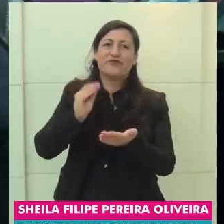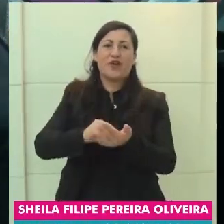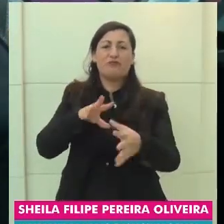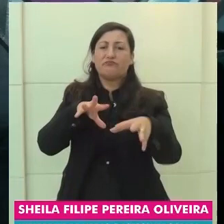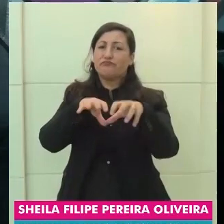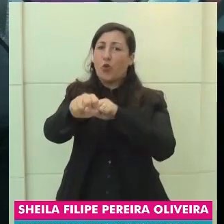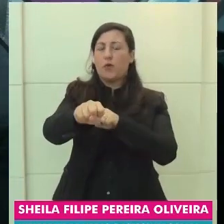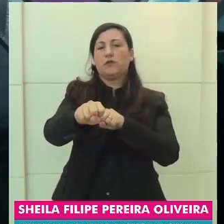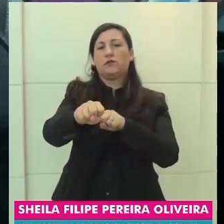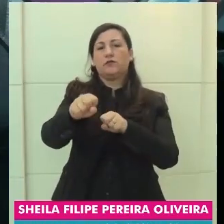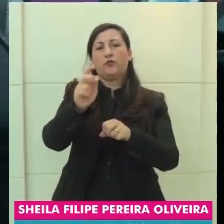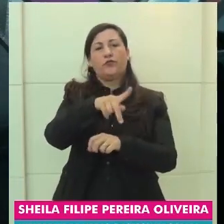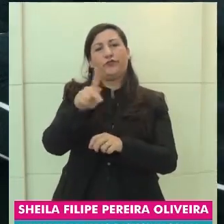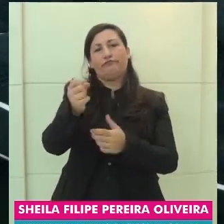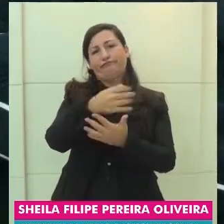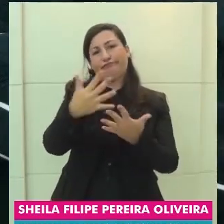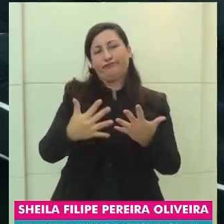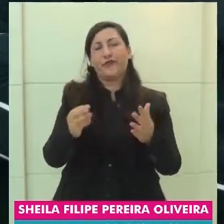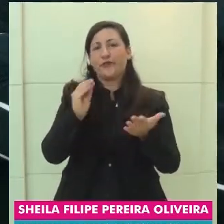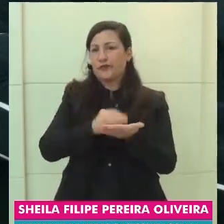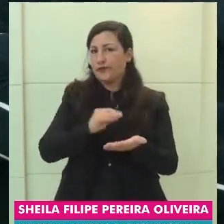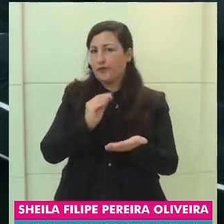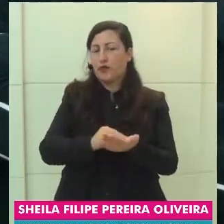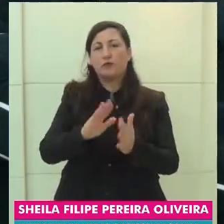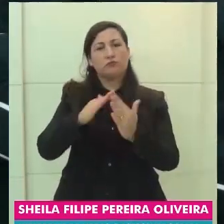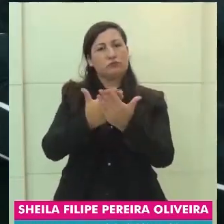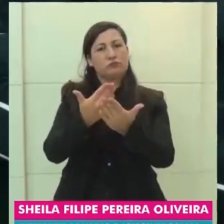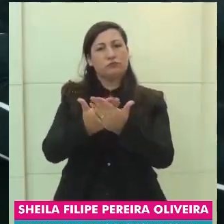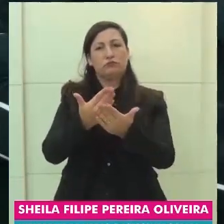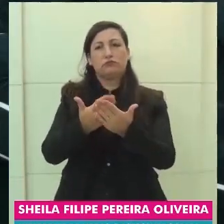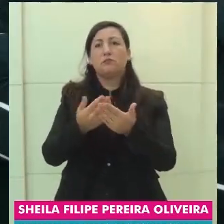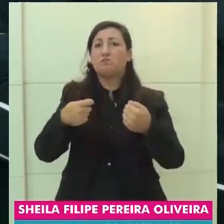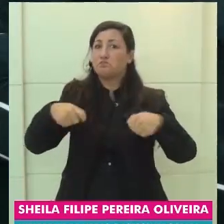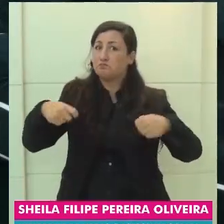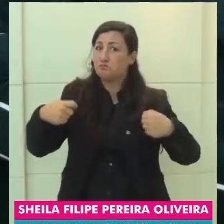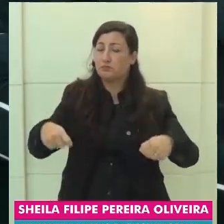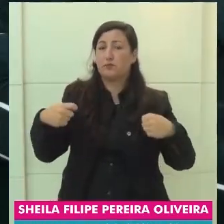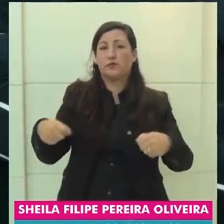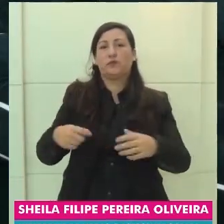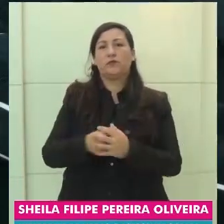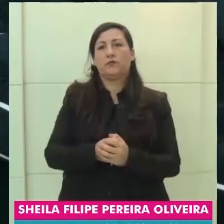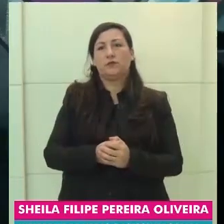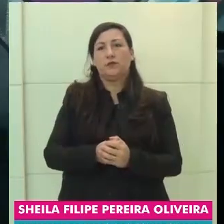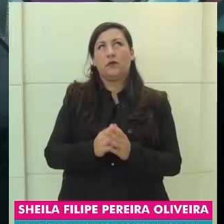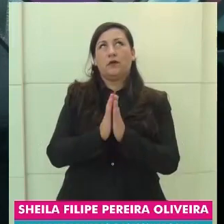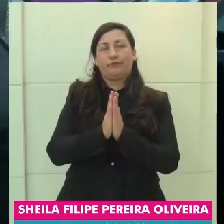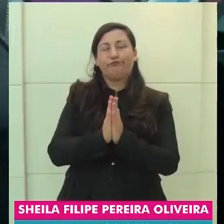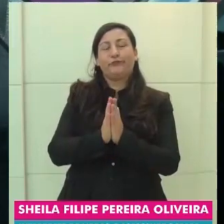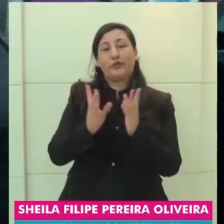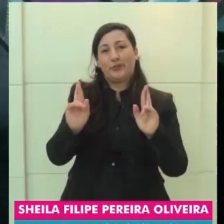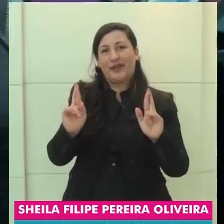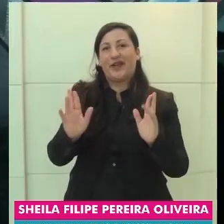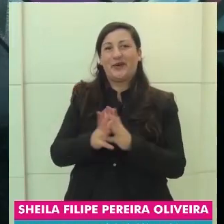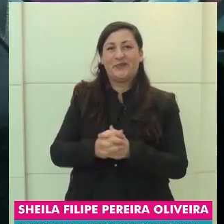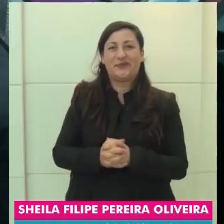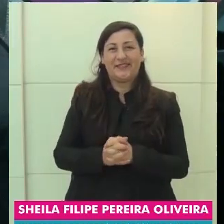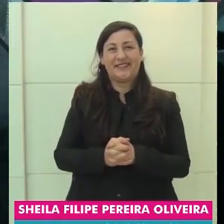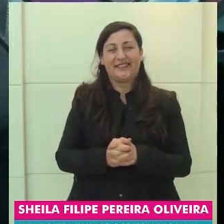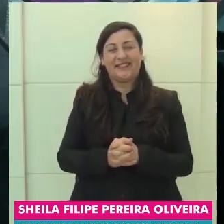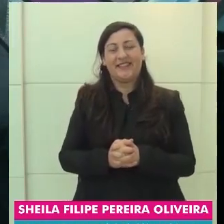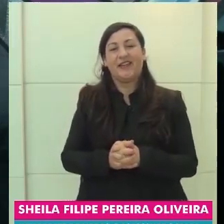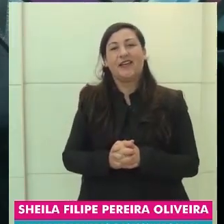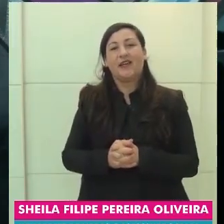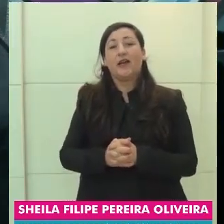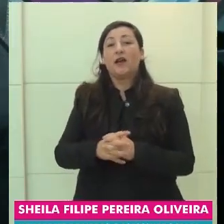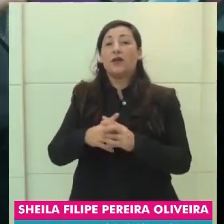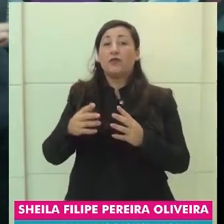essa demanda. As escolas vão precisar ter... Que bom, né? Então,